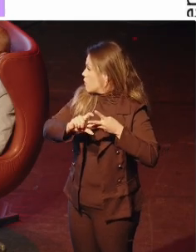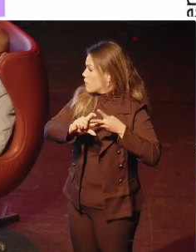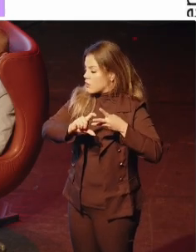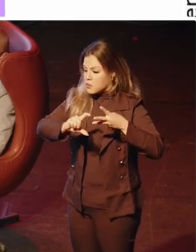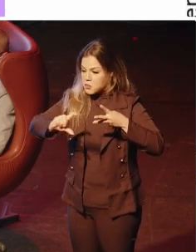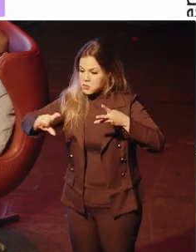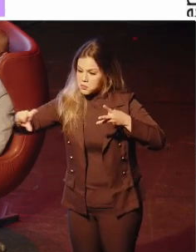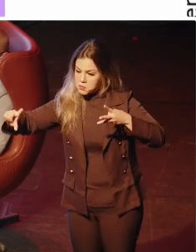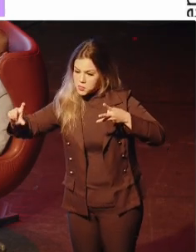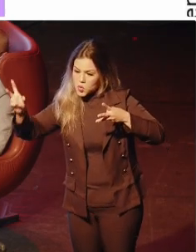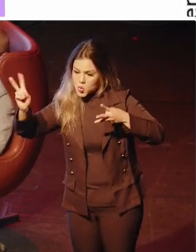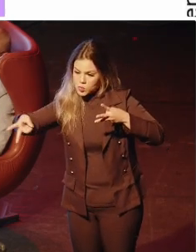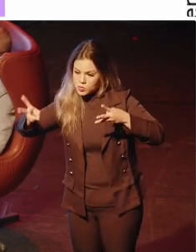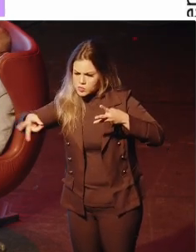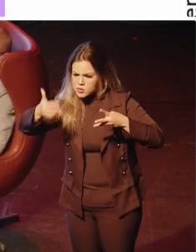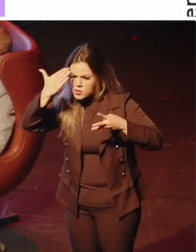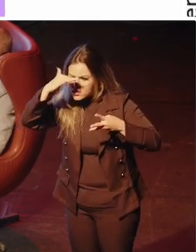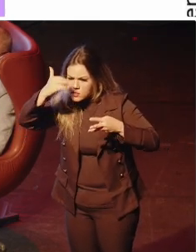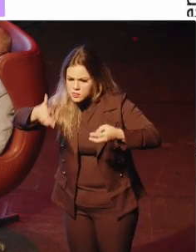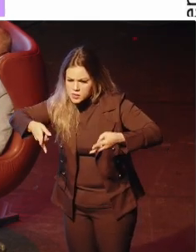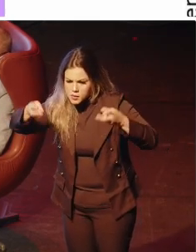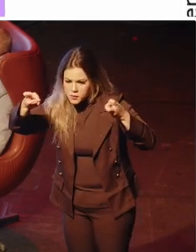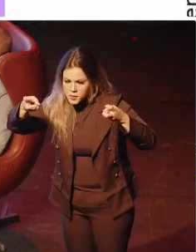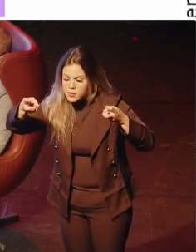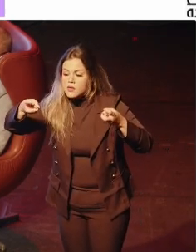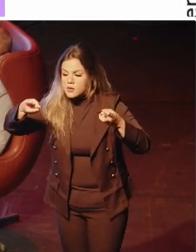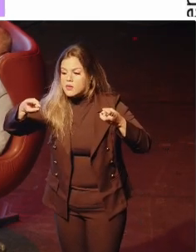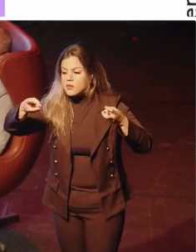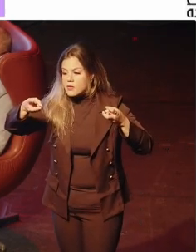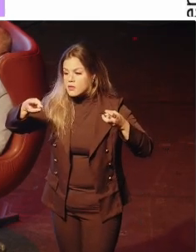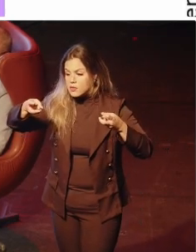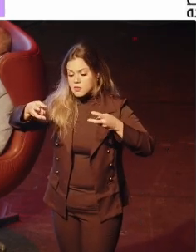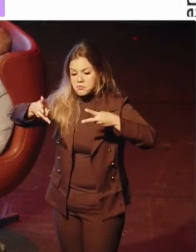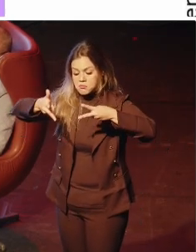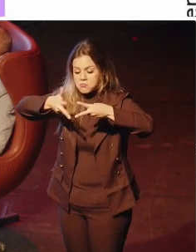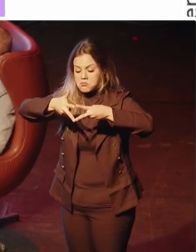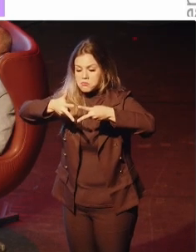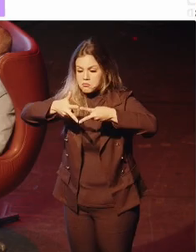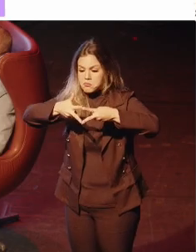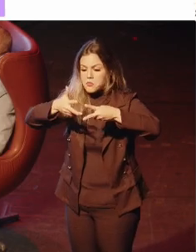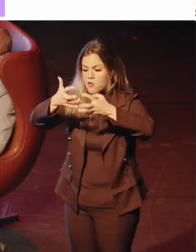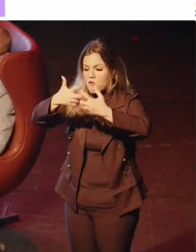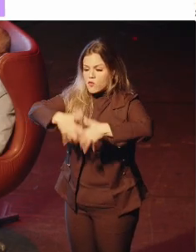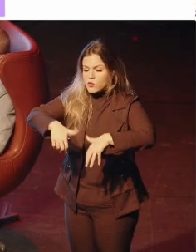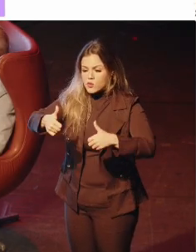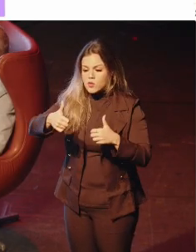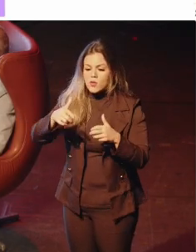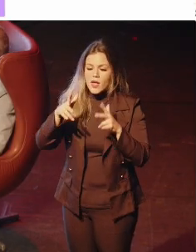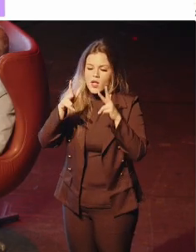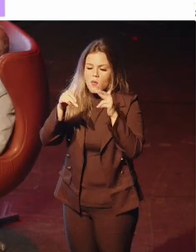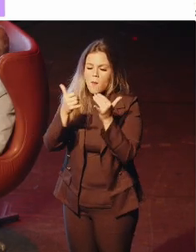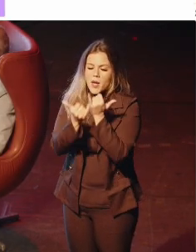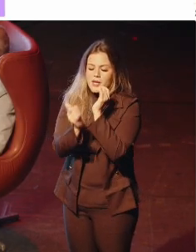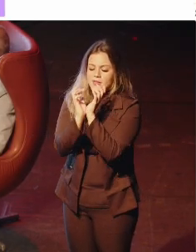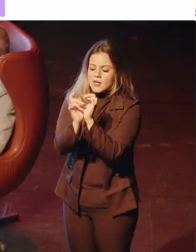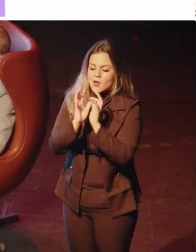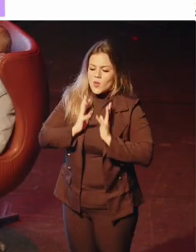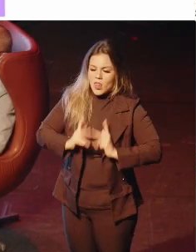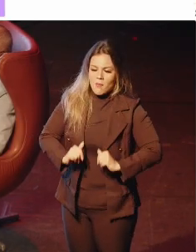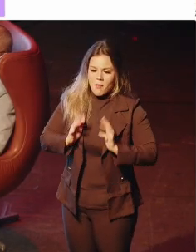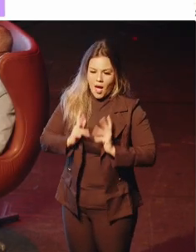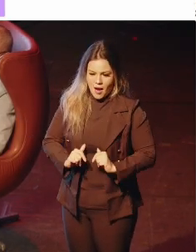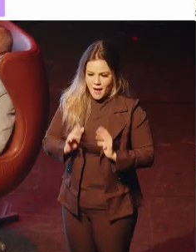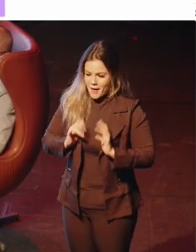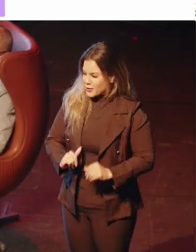não limpou o cérebro. Então, de fato, eles são bons para limpar o cérebro do amiloide. E tem